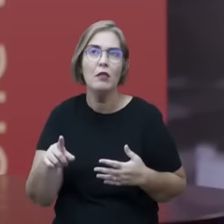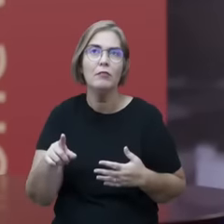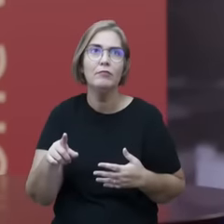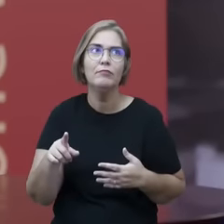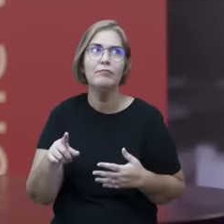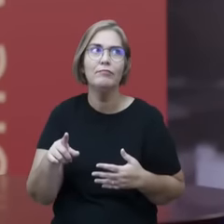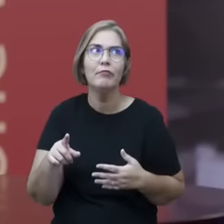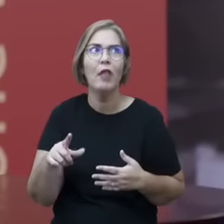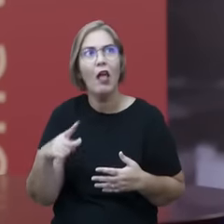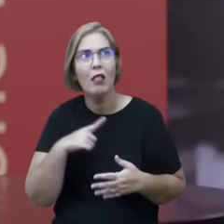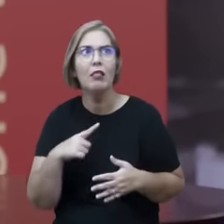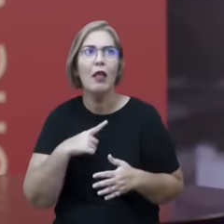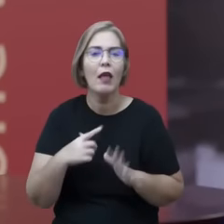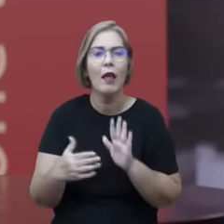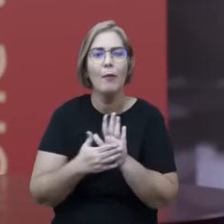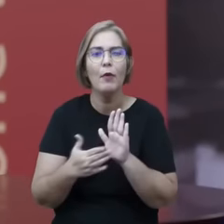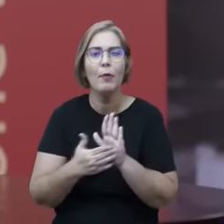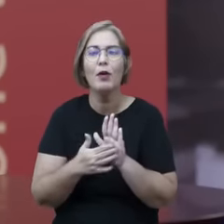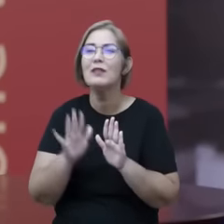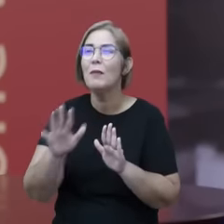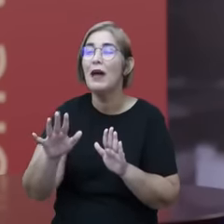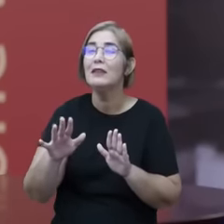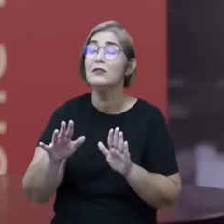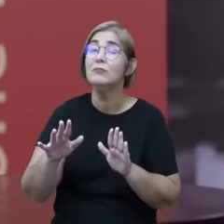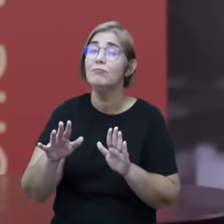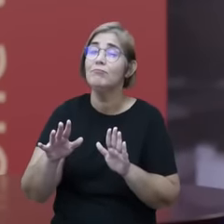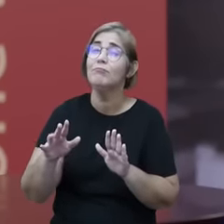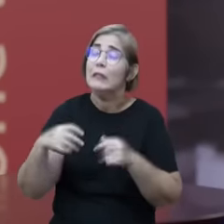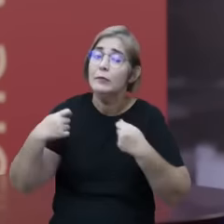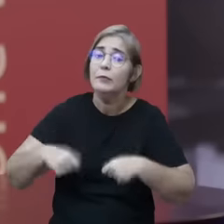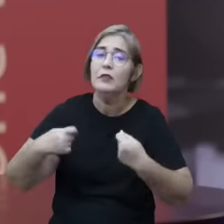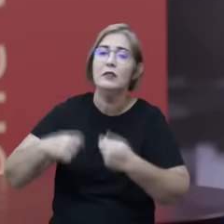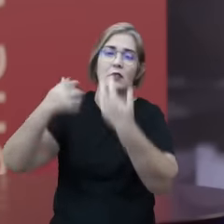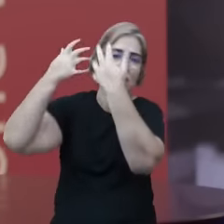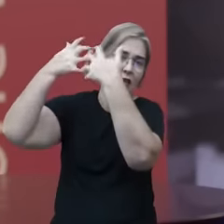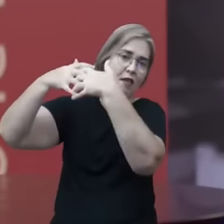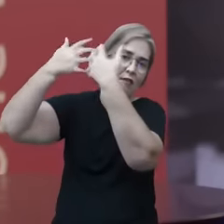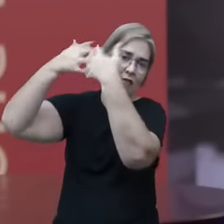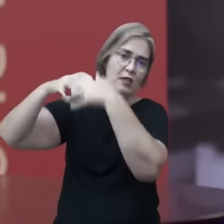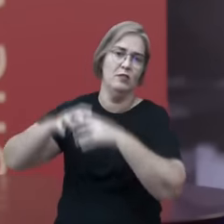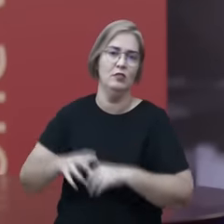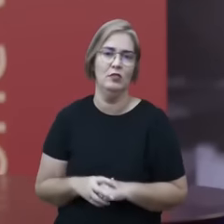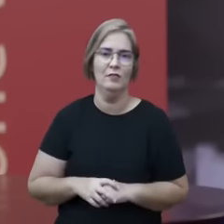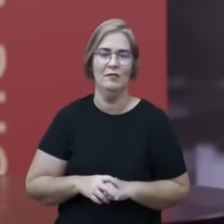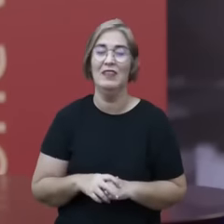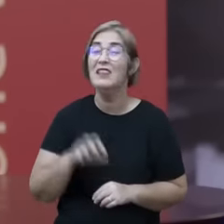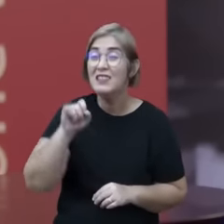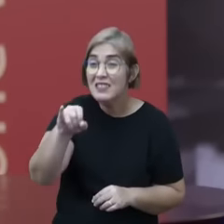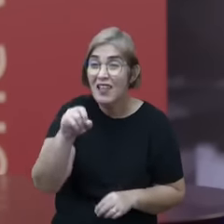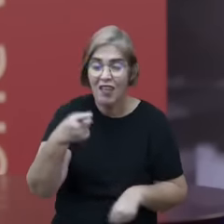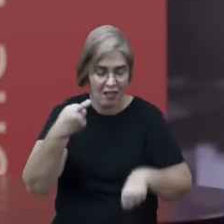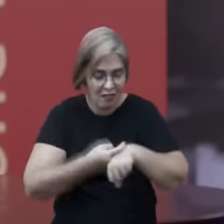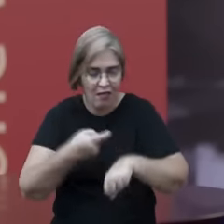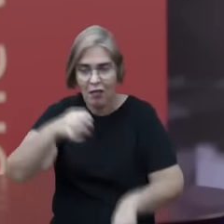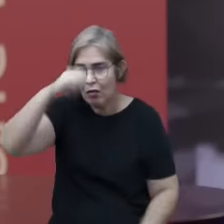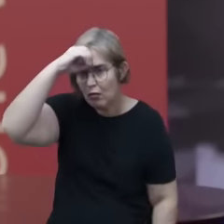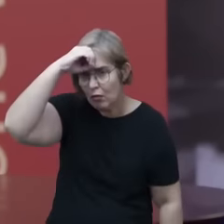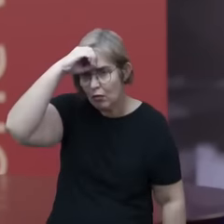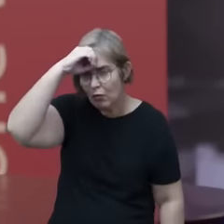se coloca diante de nós também a obrigação de reflexão, né? Quanto maior a irracionalidade, maior a necessidade de